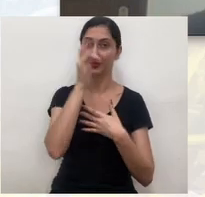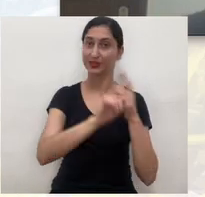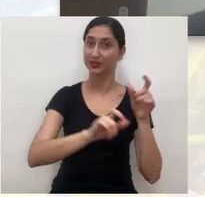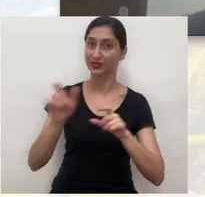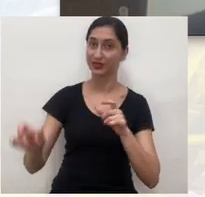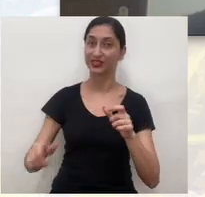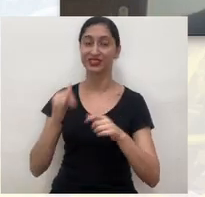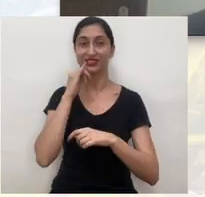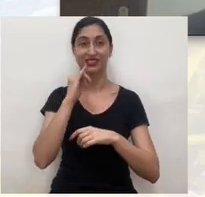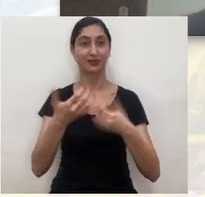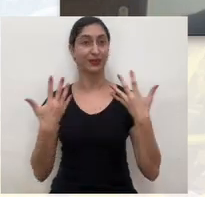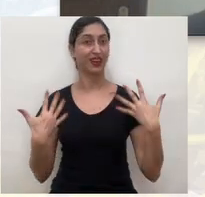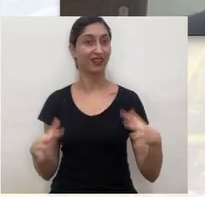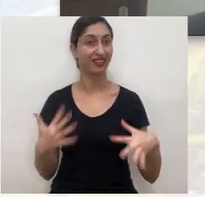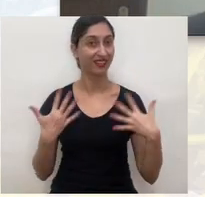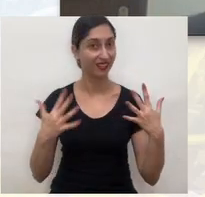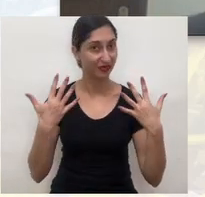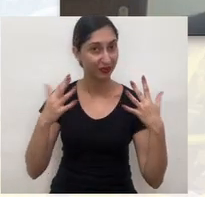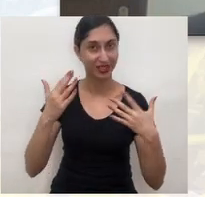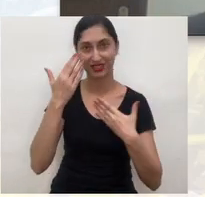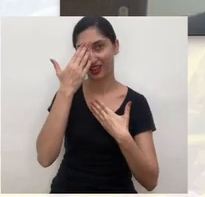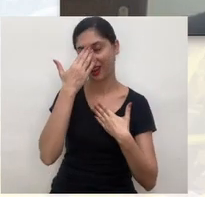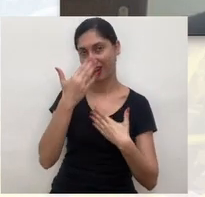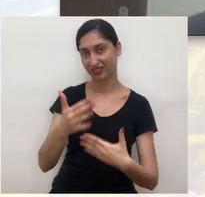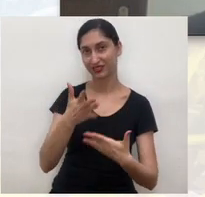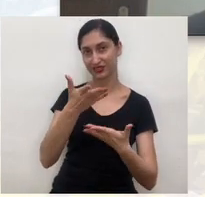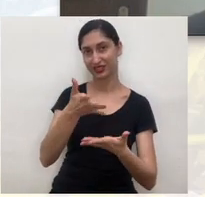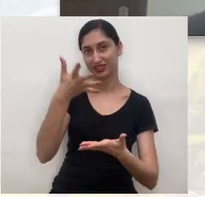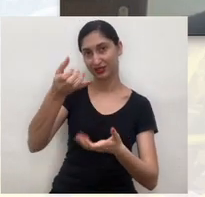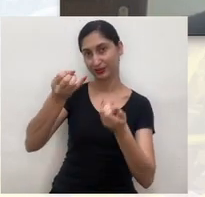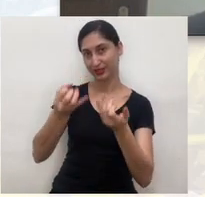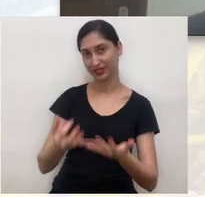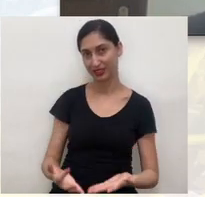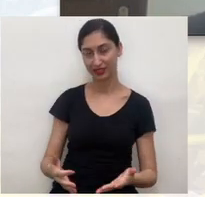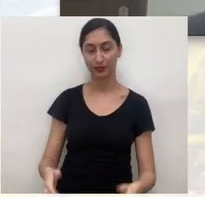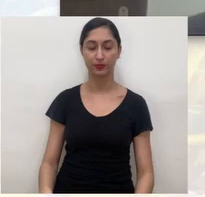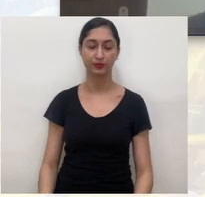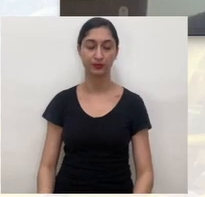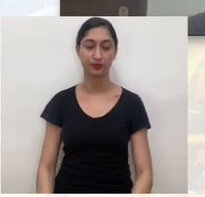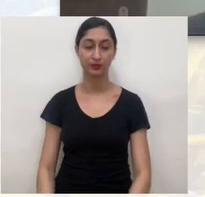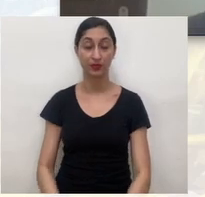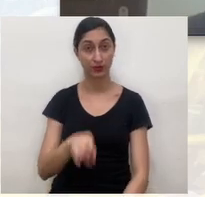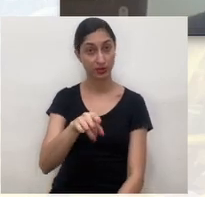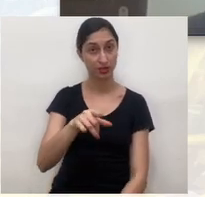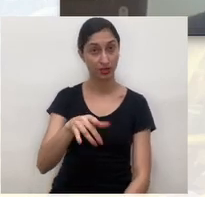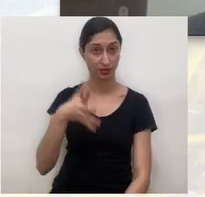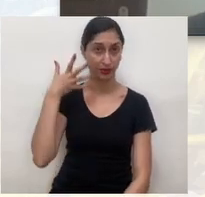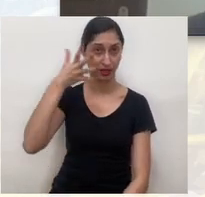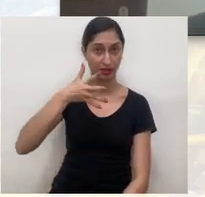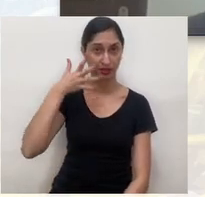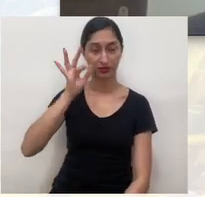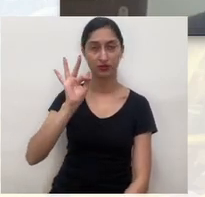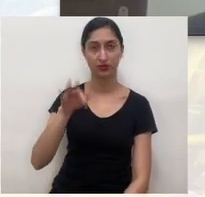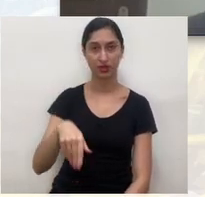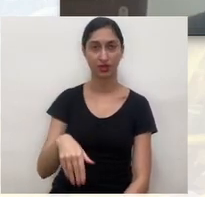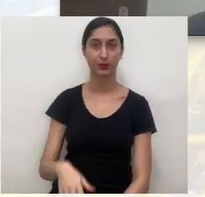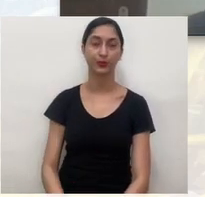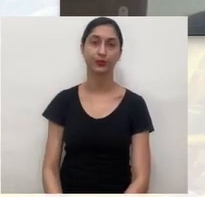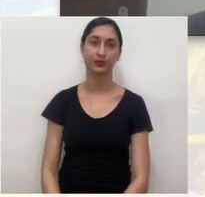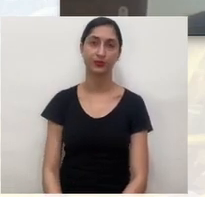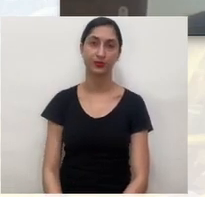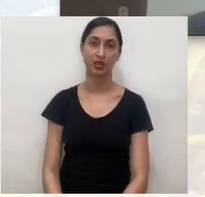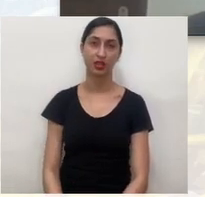e agradecidos pela fala. Eu acho que essa sua fala final realmente traz essa dimensão, né, de que é um